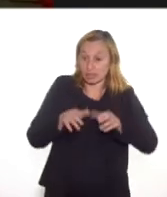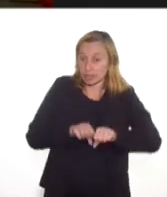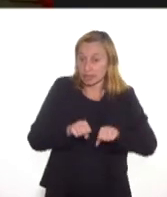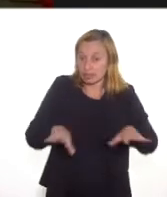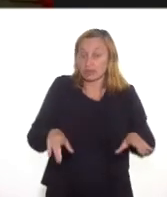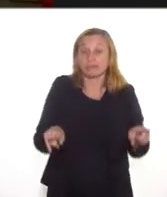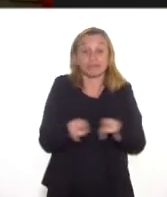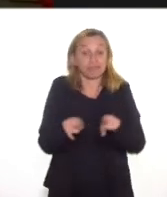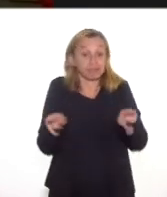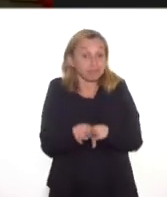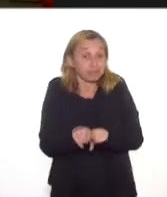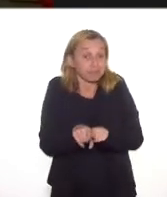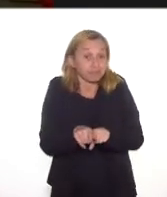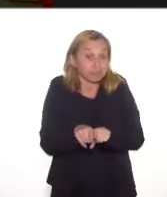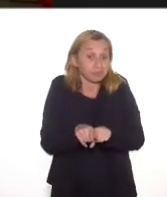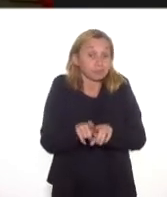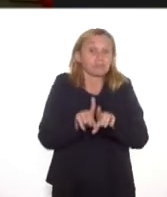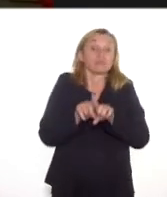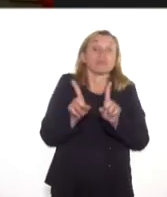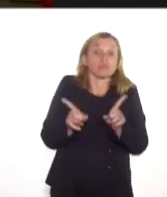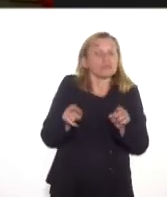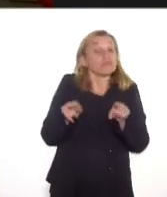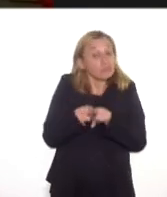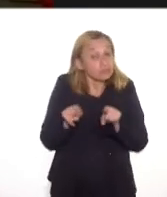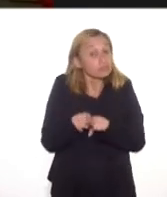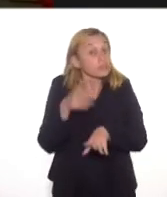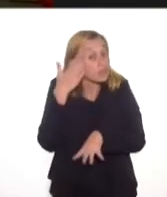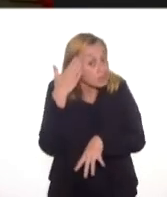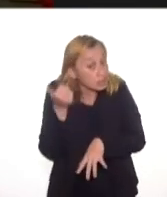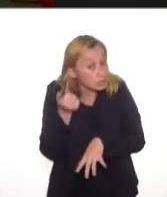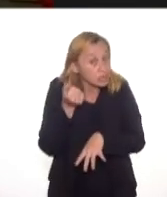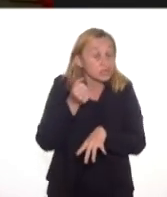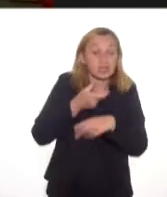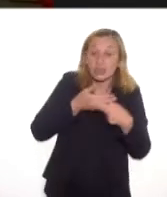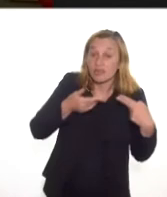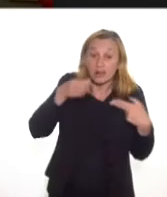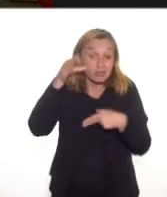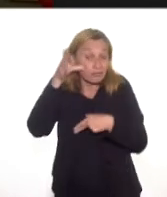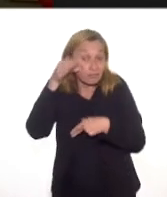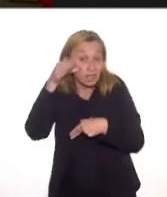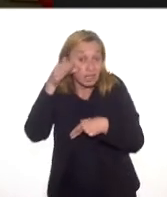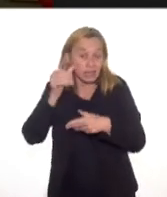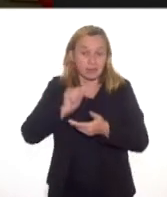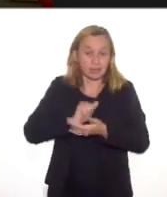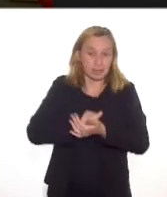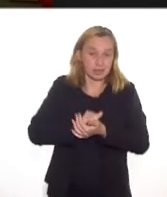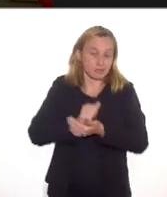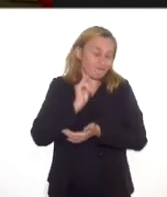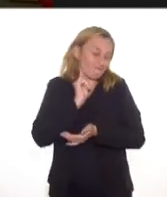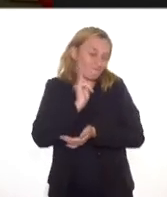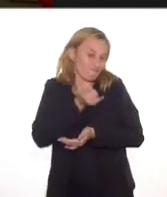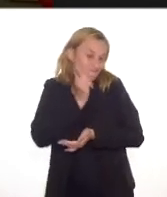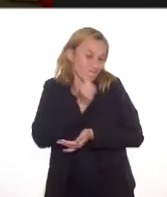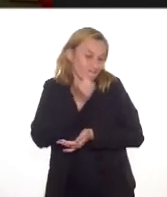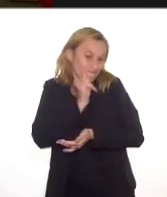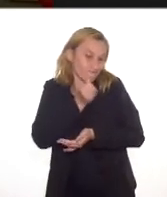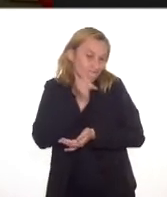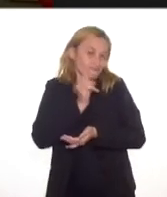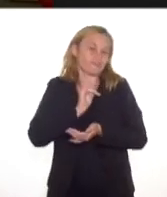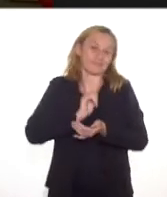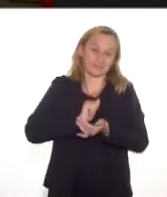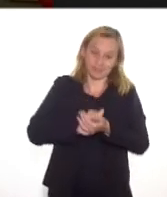também, mas também porque sabemos que há muitos interesses envolvidos pela narrativa que vai